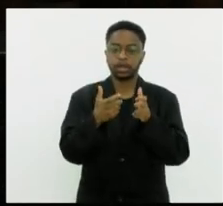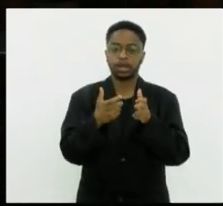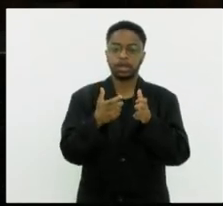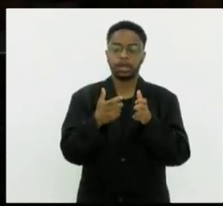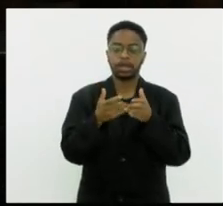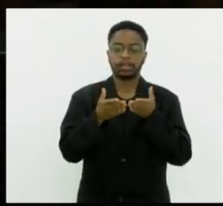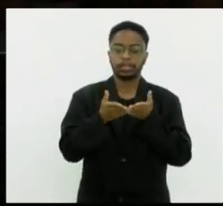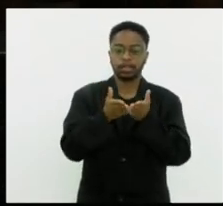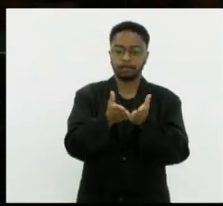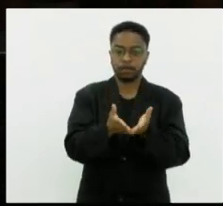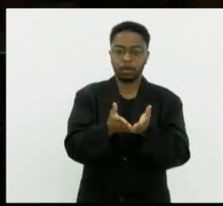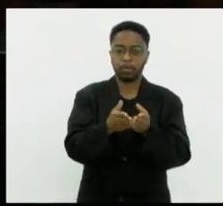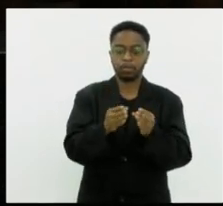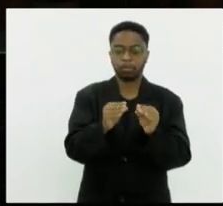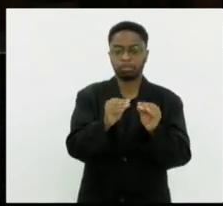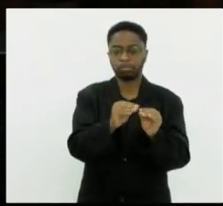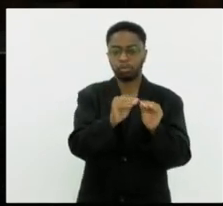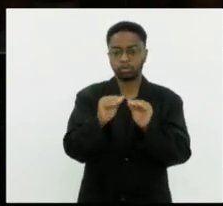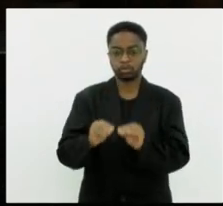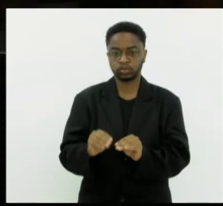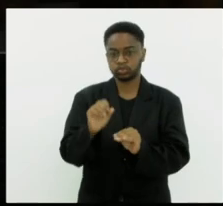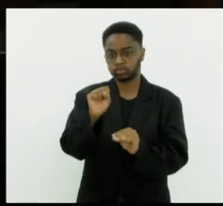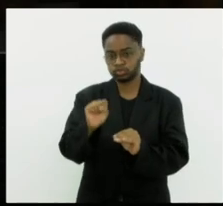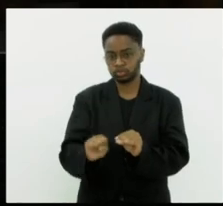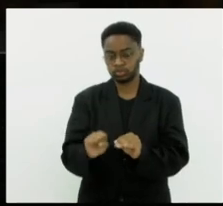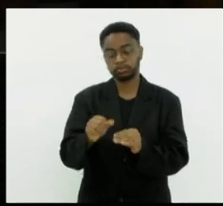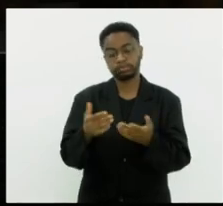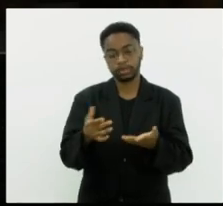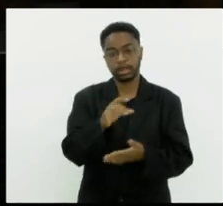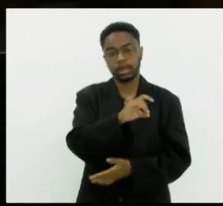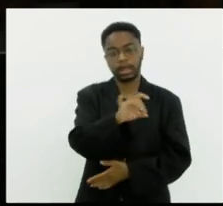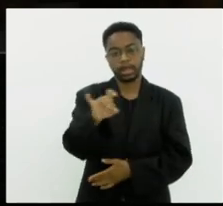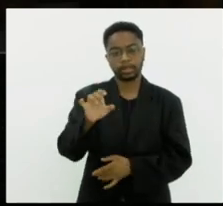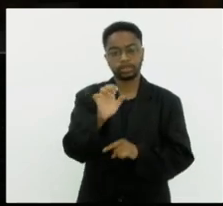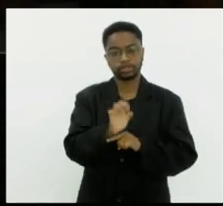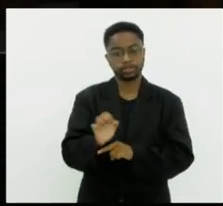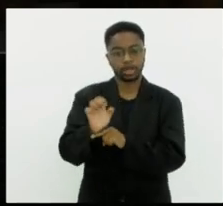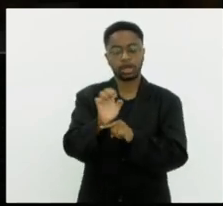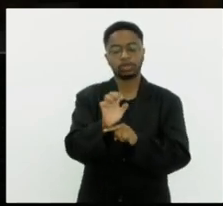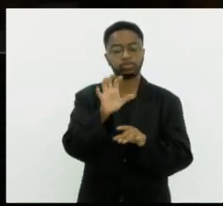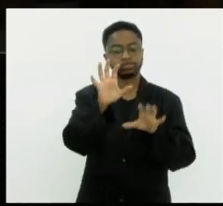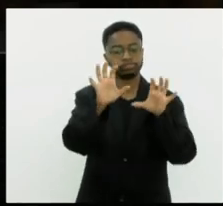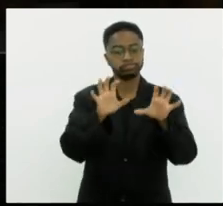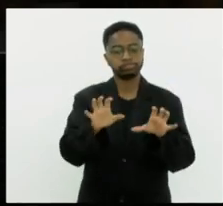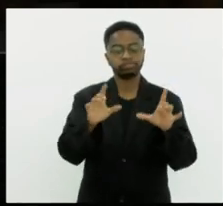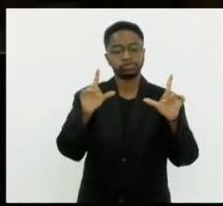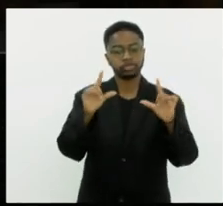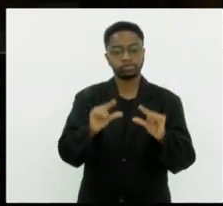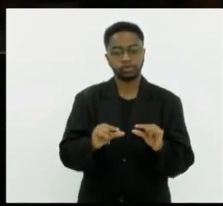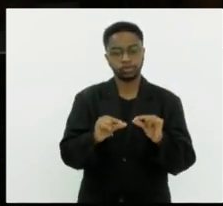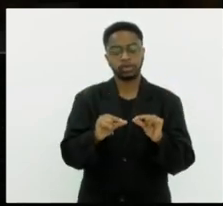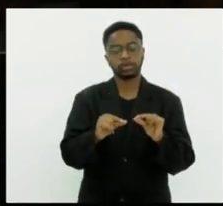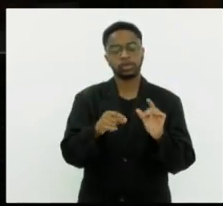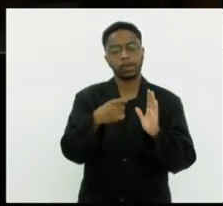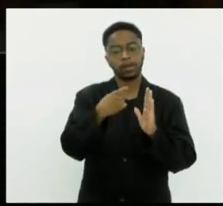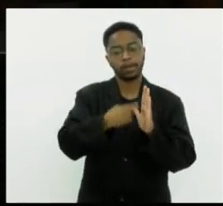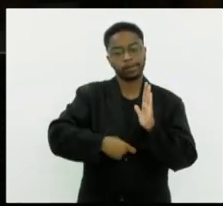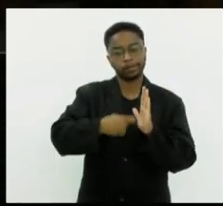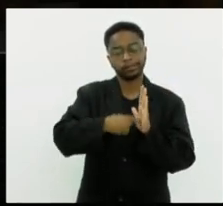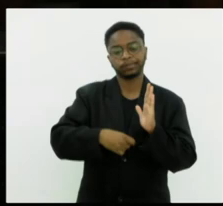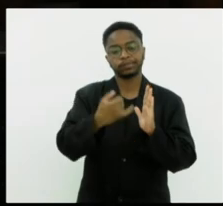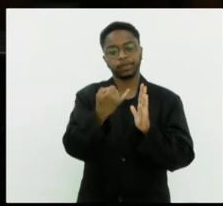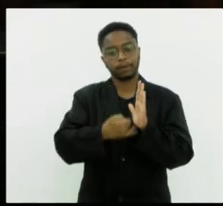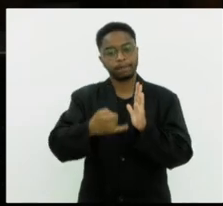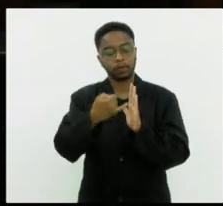sul do país, cada um estado foi tratando de si, foi reduzindo a sua carga tributária, onde algumas